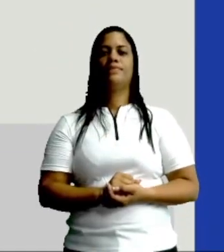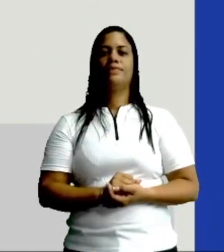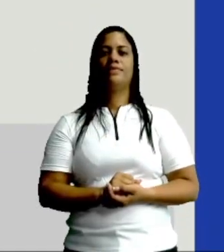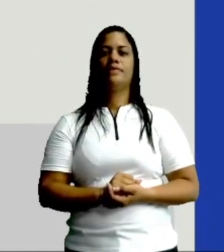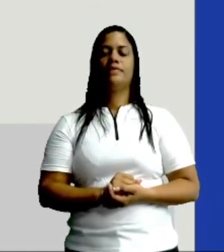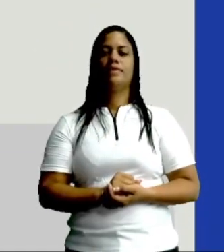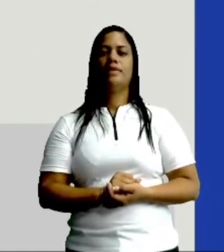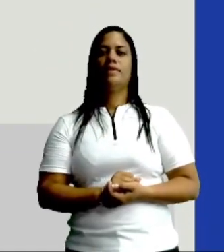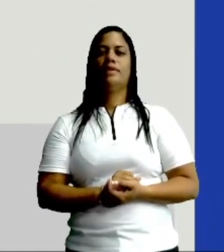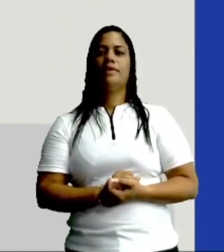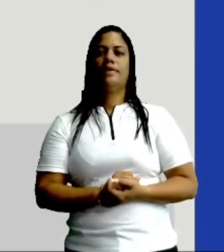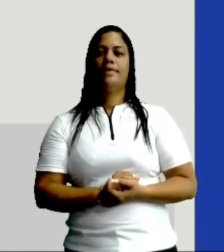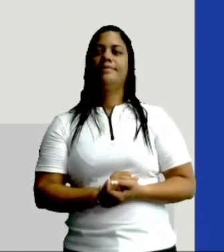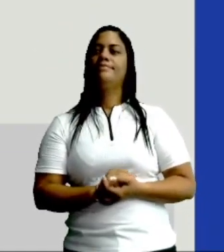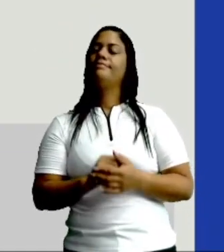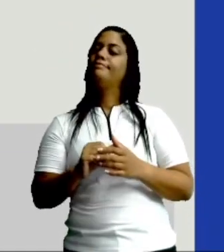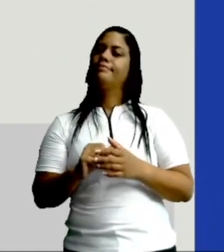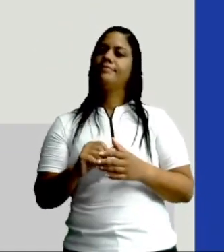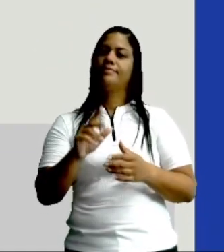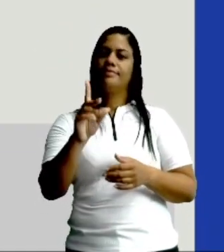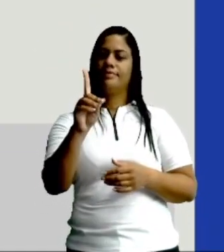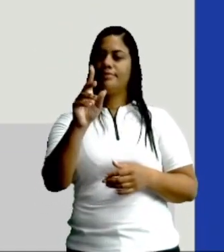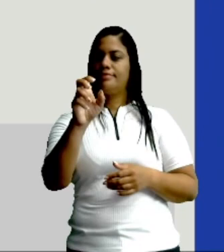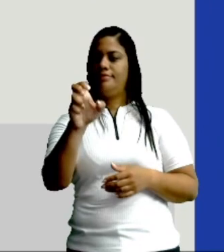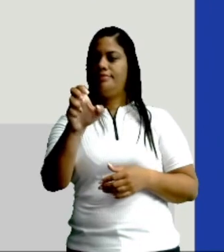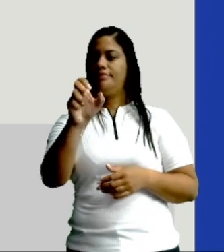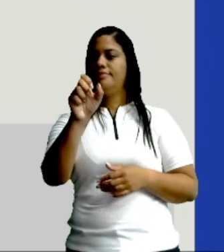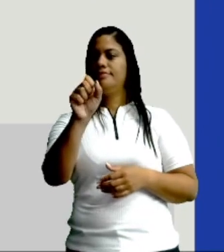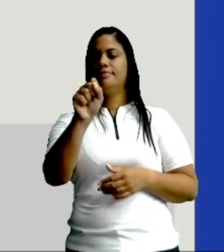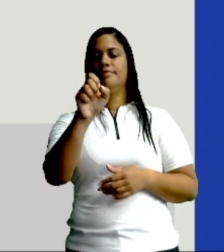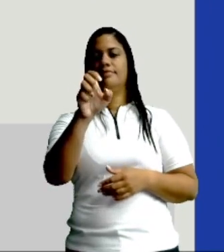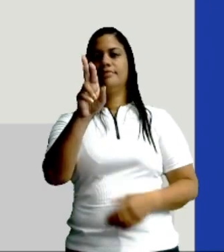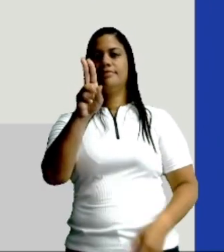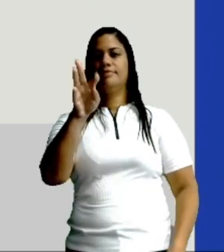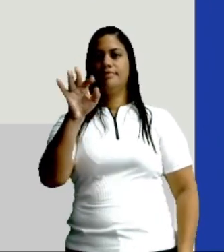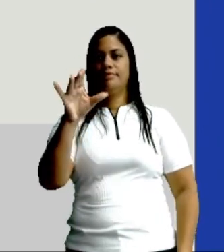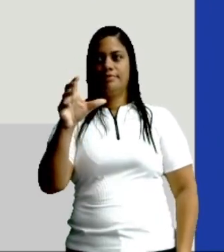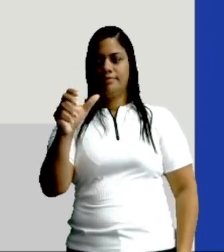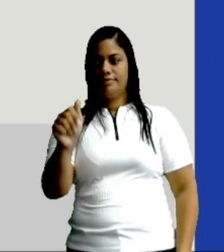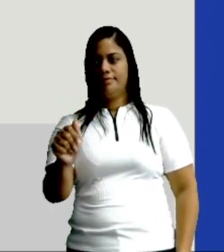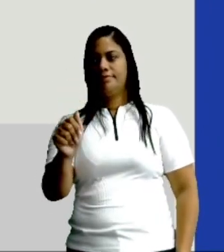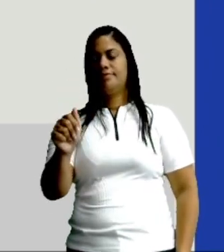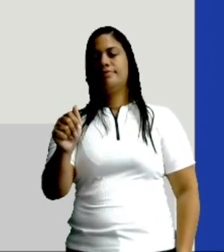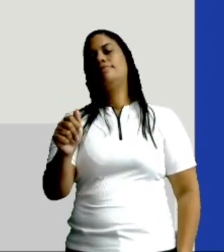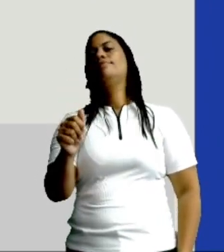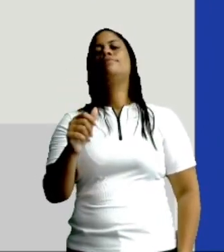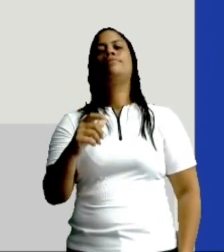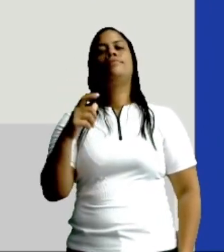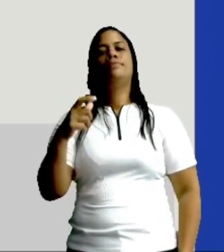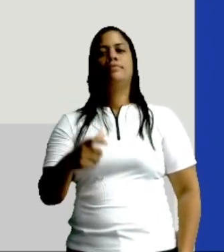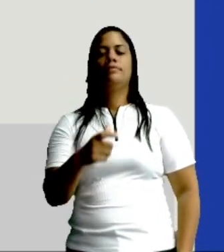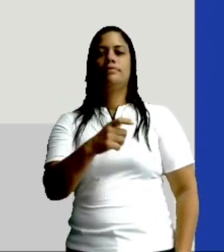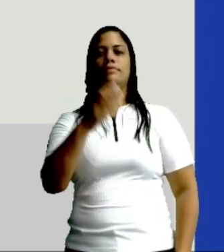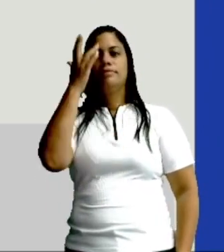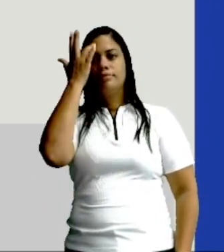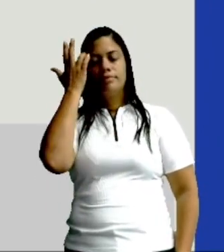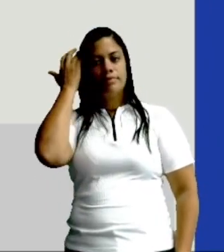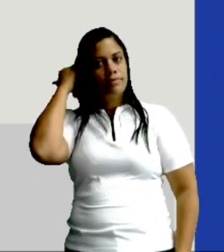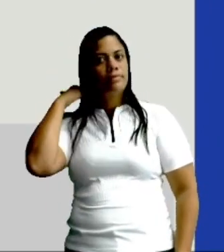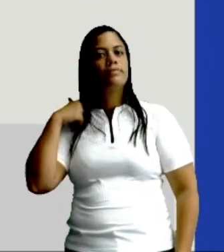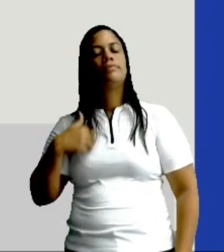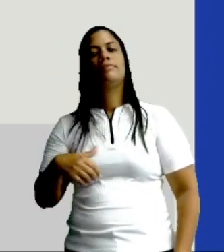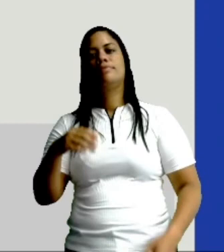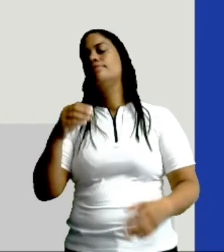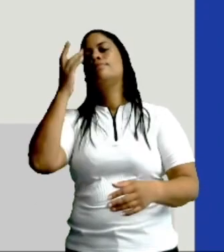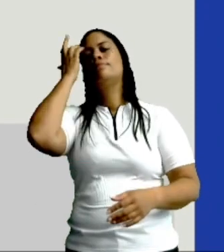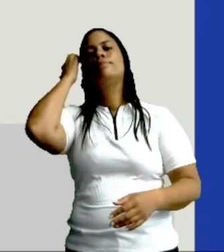A vegetação desértica. São áreas com predominância de clima seco e árido, e os vegetais são adaptados à